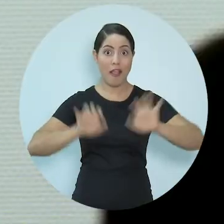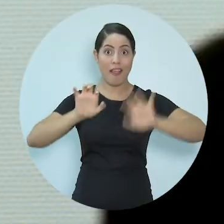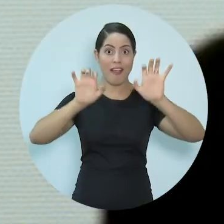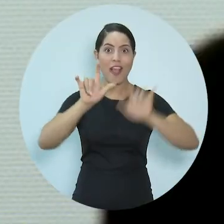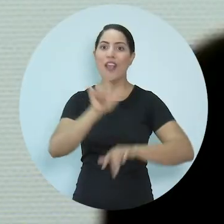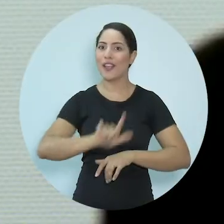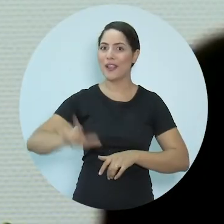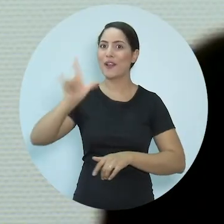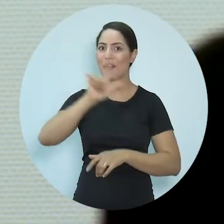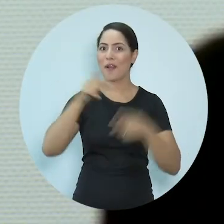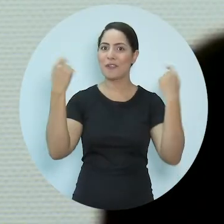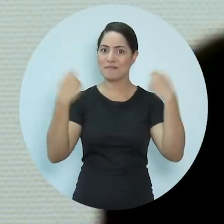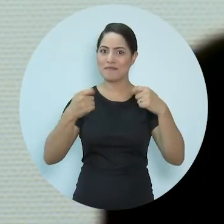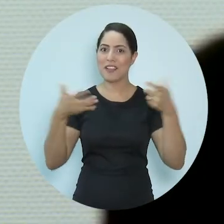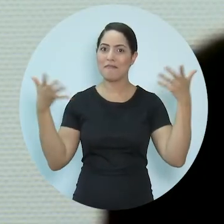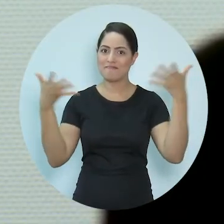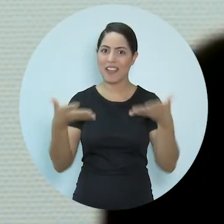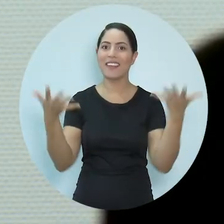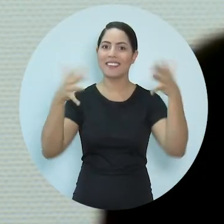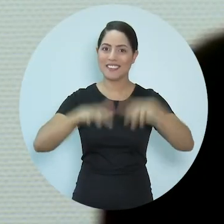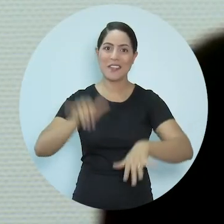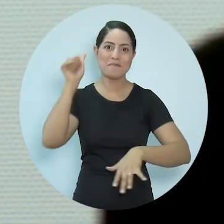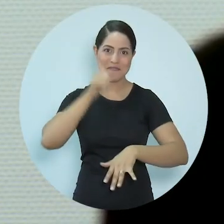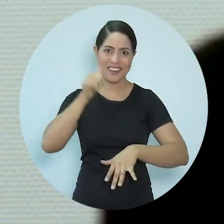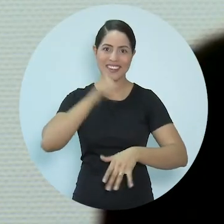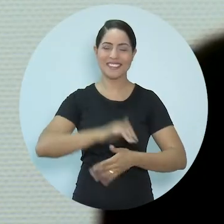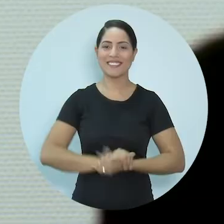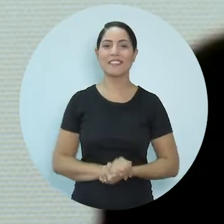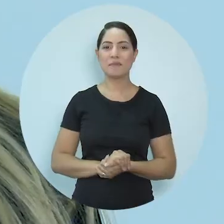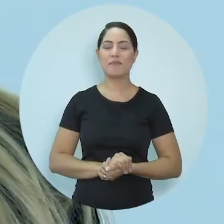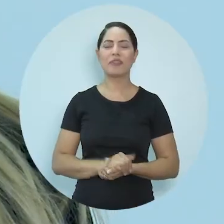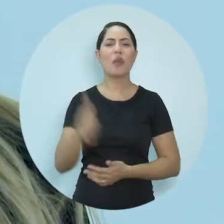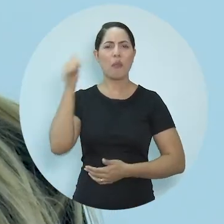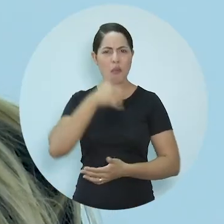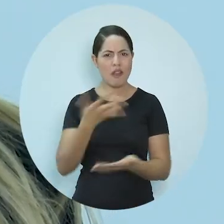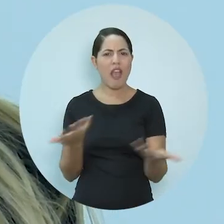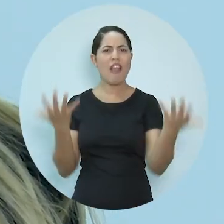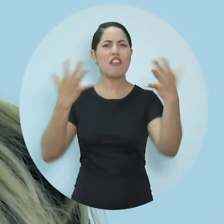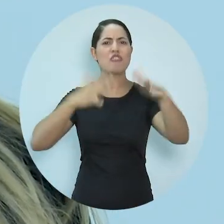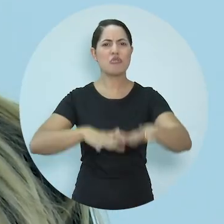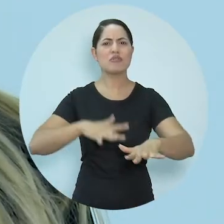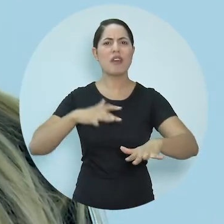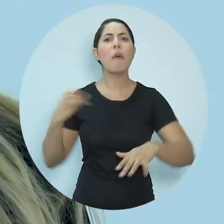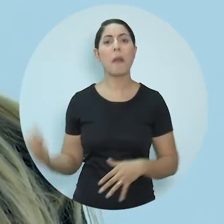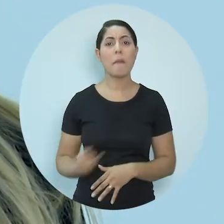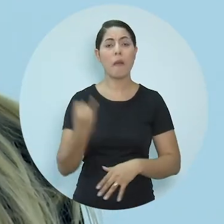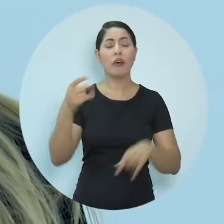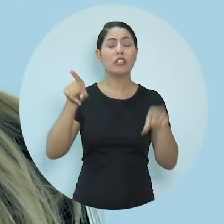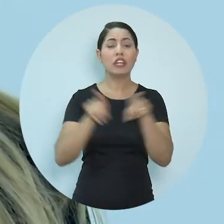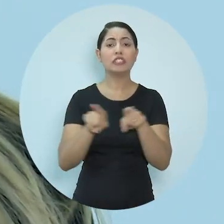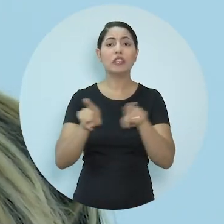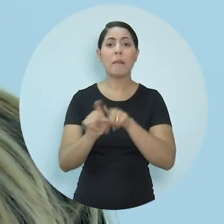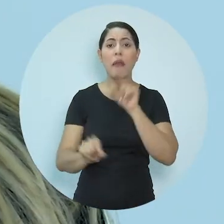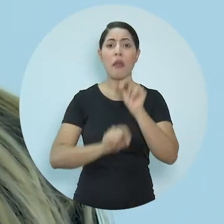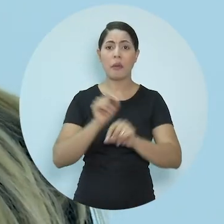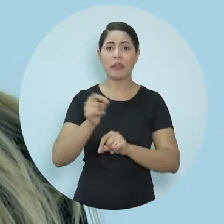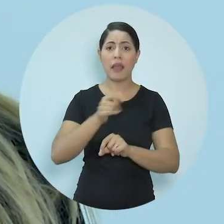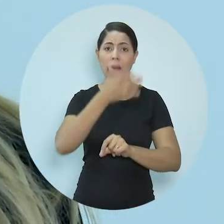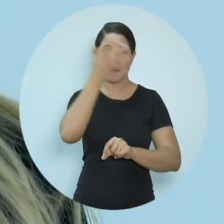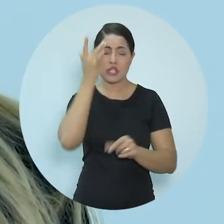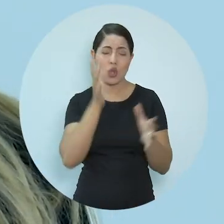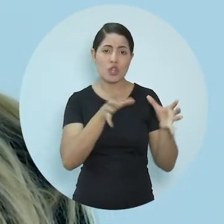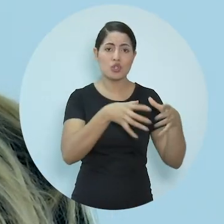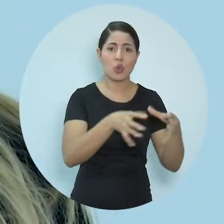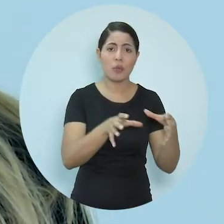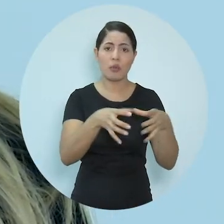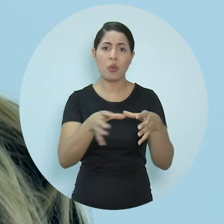E é claro que não poderia faltar a inclusão das advogadas. A inclusão das mulheres e a inclusão também daqueles